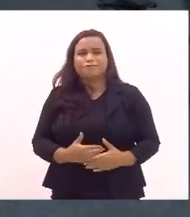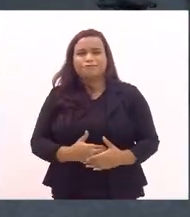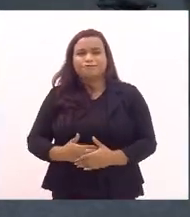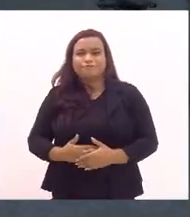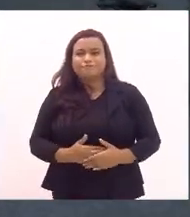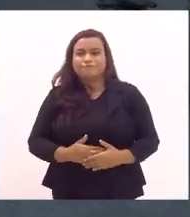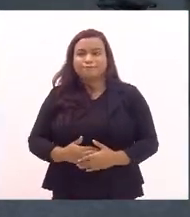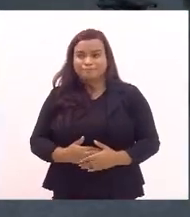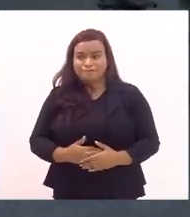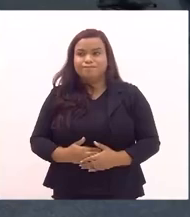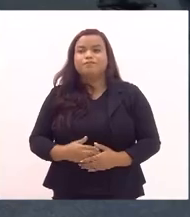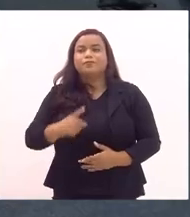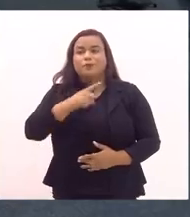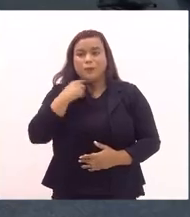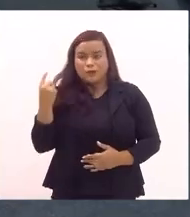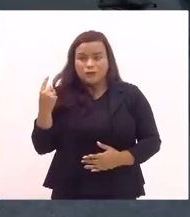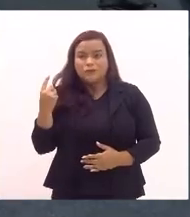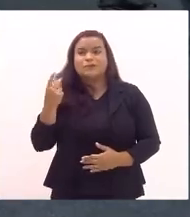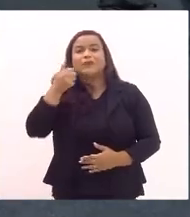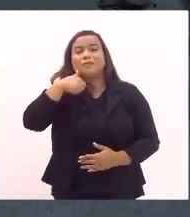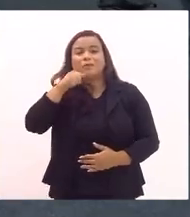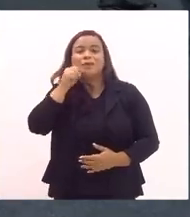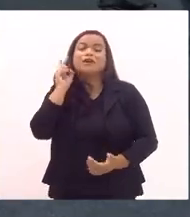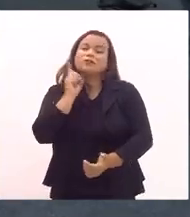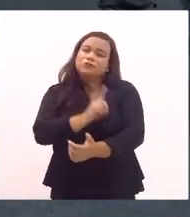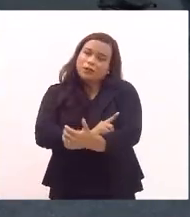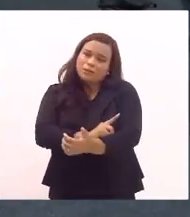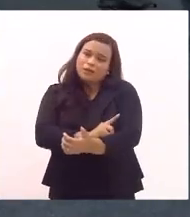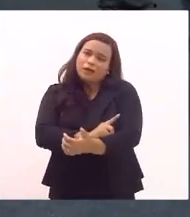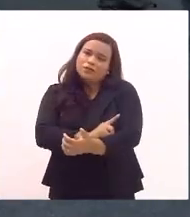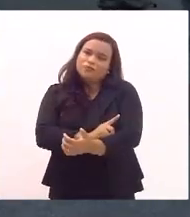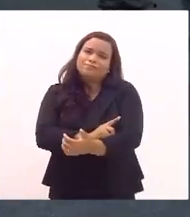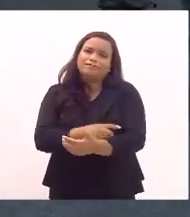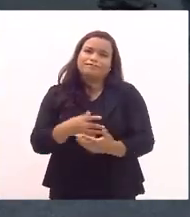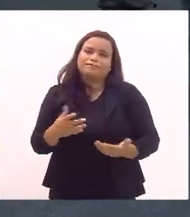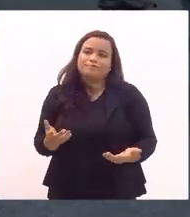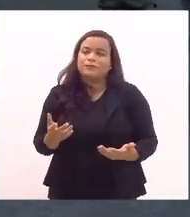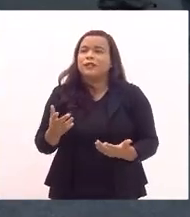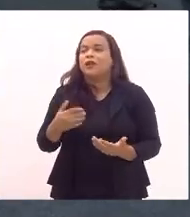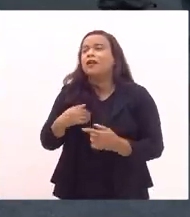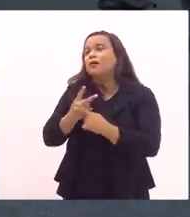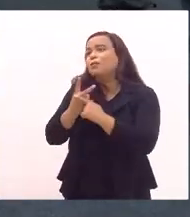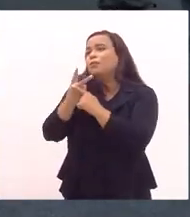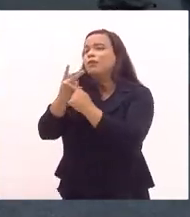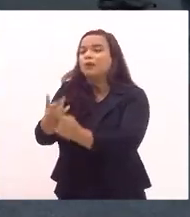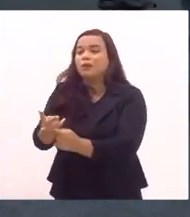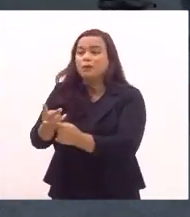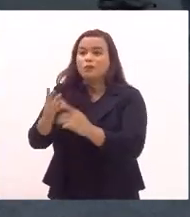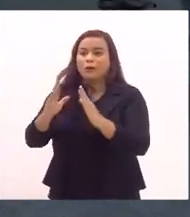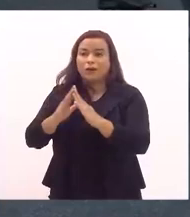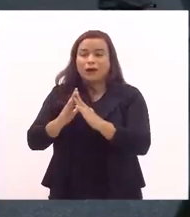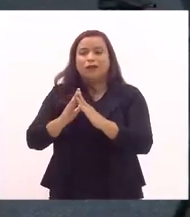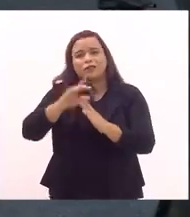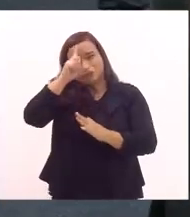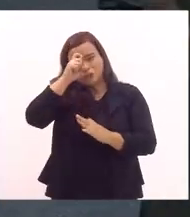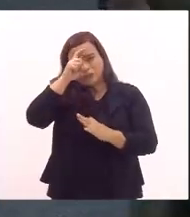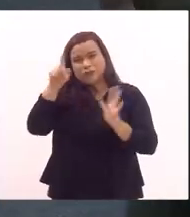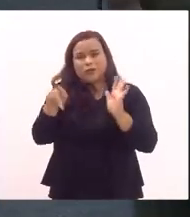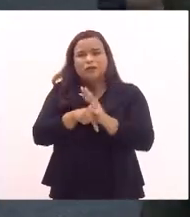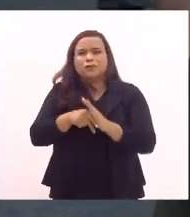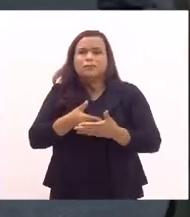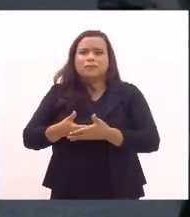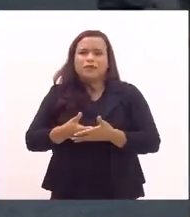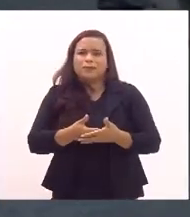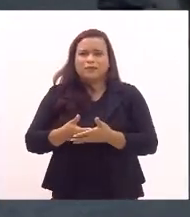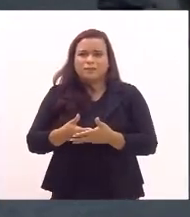da mãe a mãe era diabética procurou uma maternidade de São Gonçalo só tem o